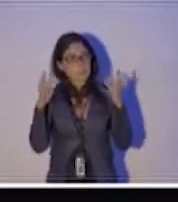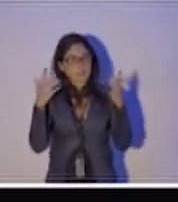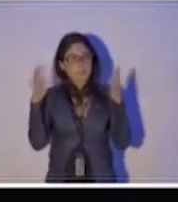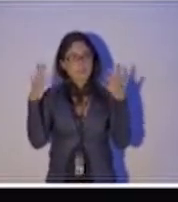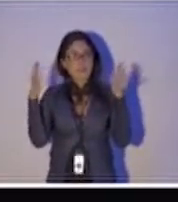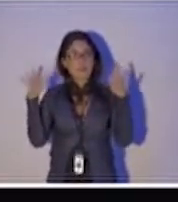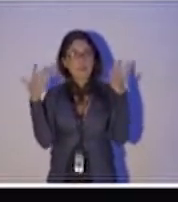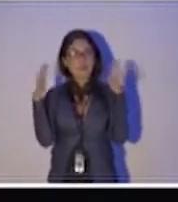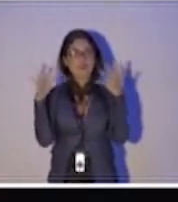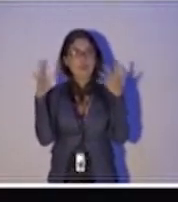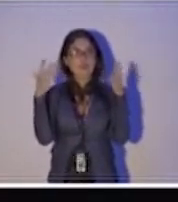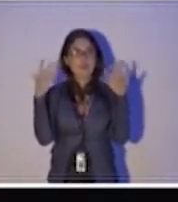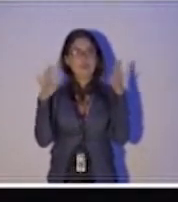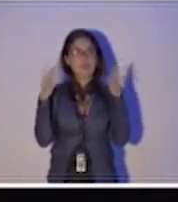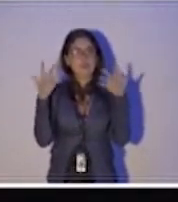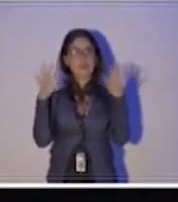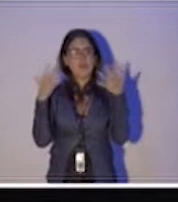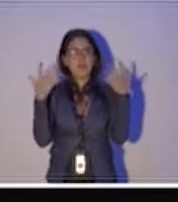Uou, bem-vindo.